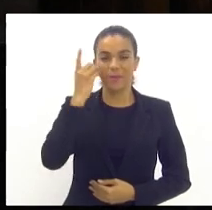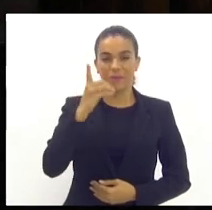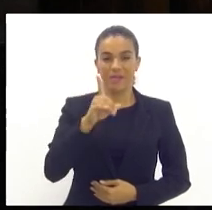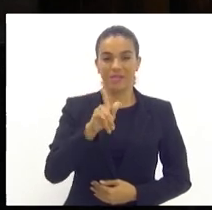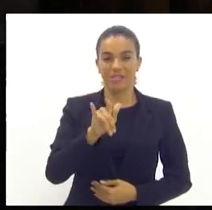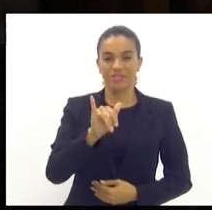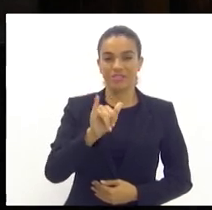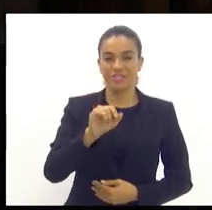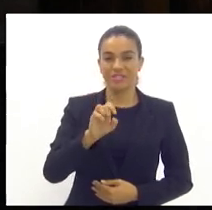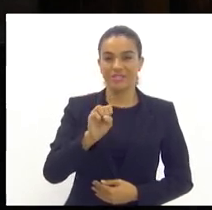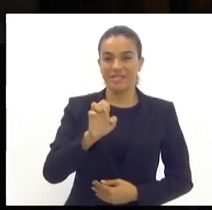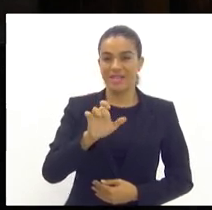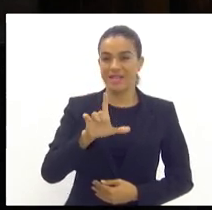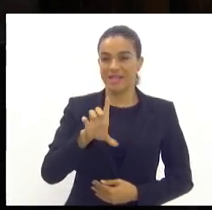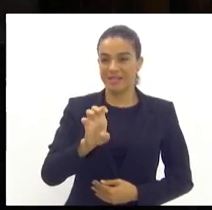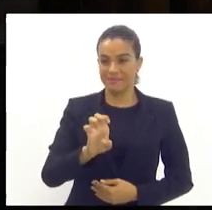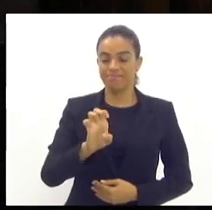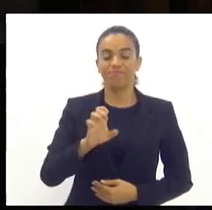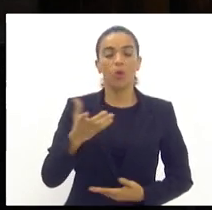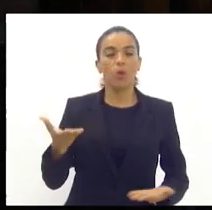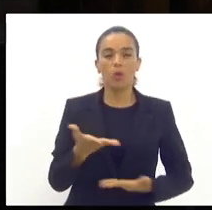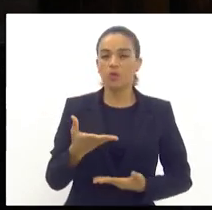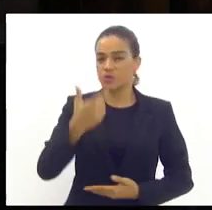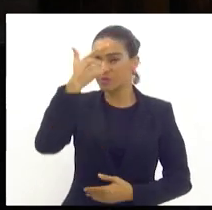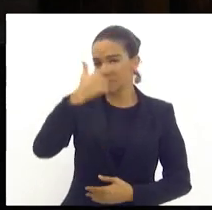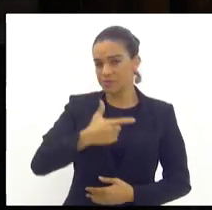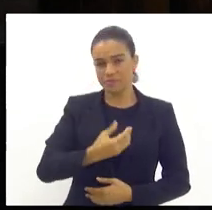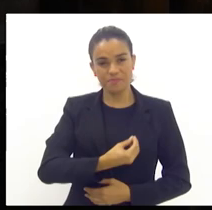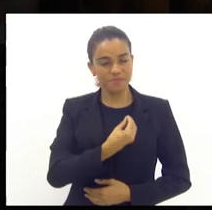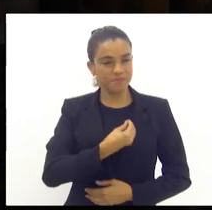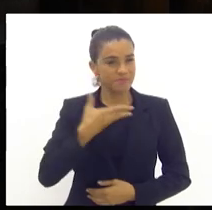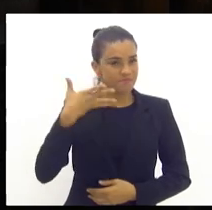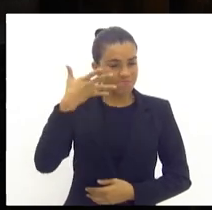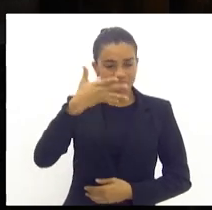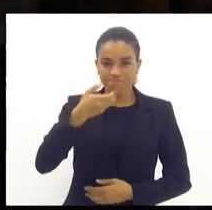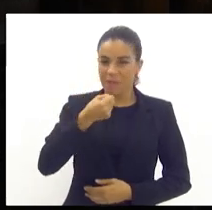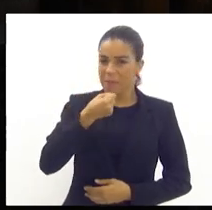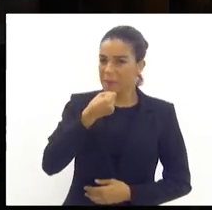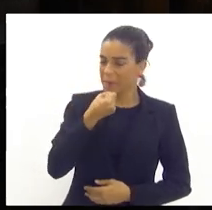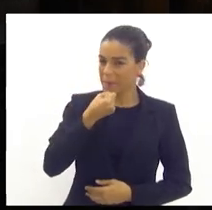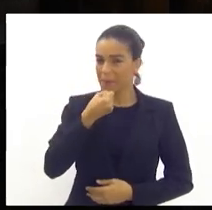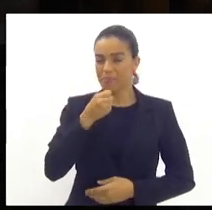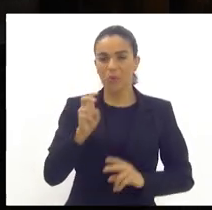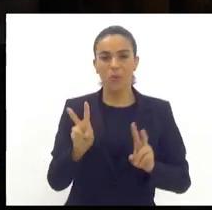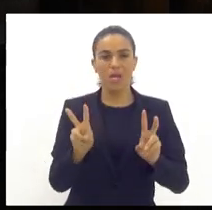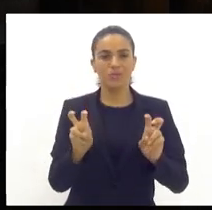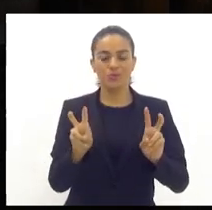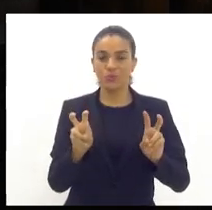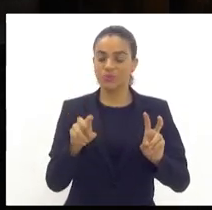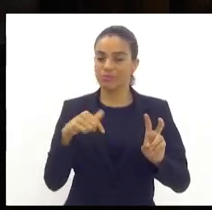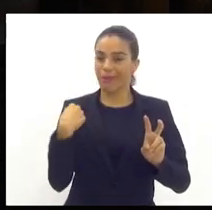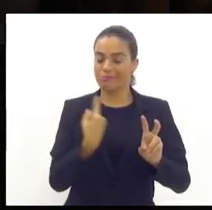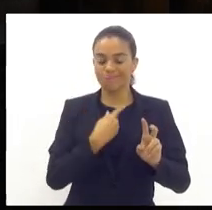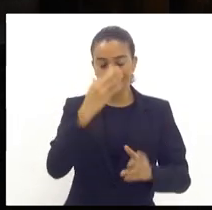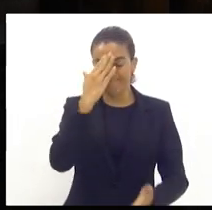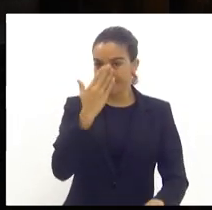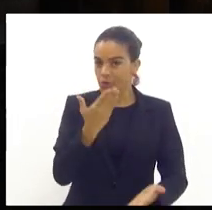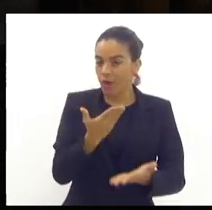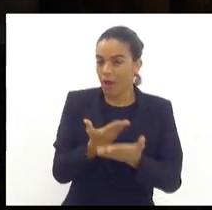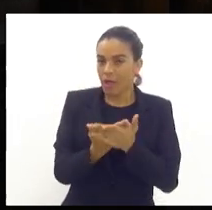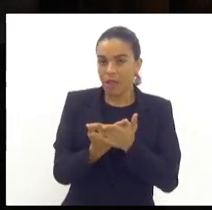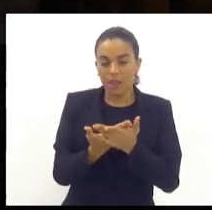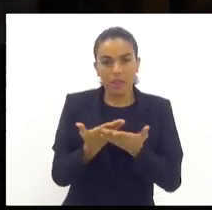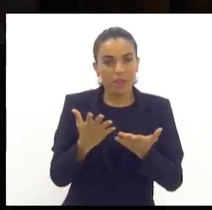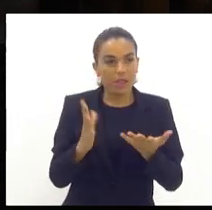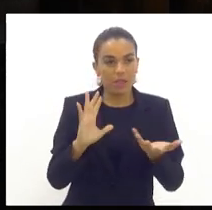Gisele. O que me traz hoje aqui essa tribuna é um assunto desses que a gente nem acredita que possa estar